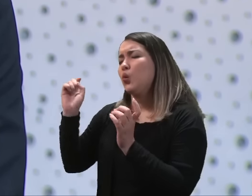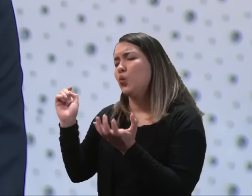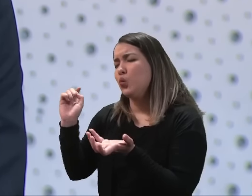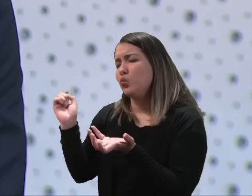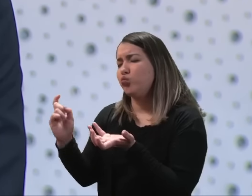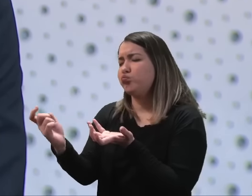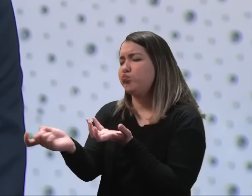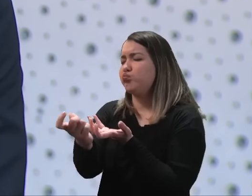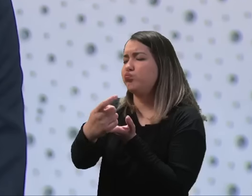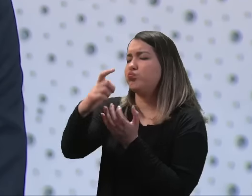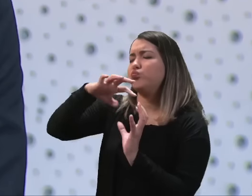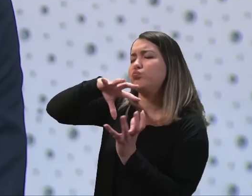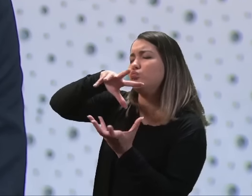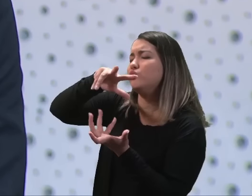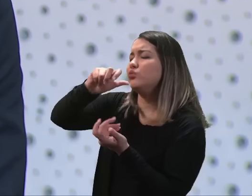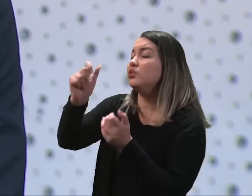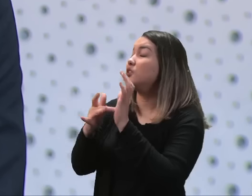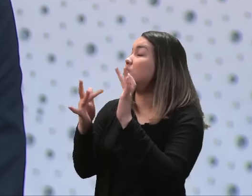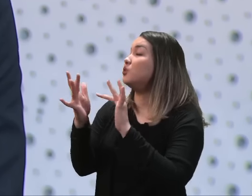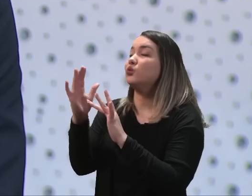Jesus venha logo nos buscar, Pai.